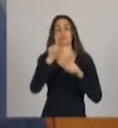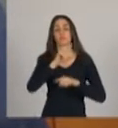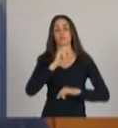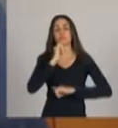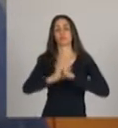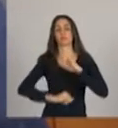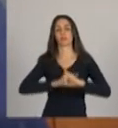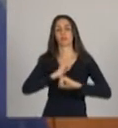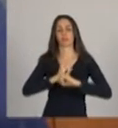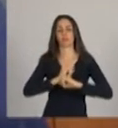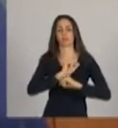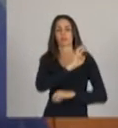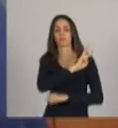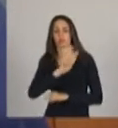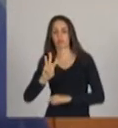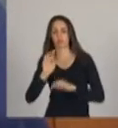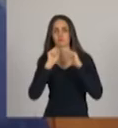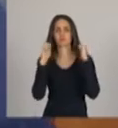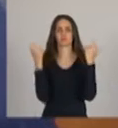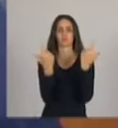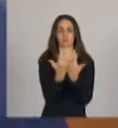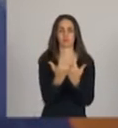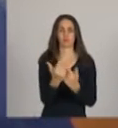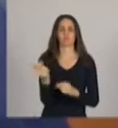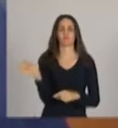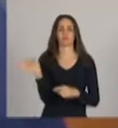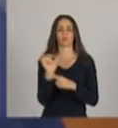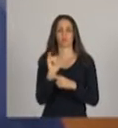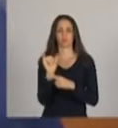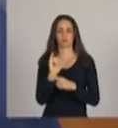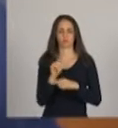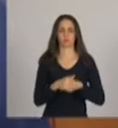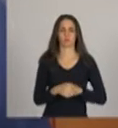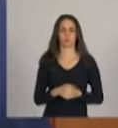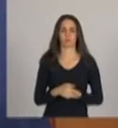Assembleia e do canal do YouTube.